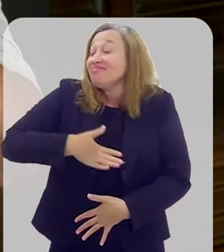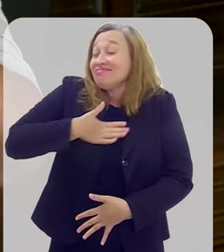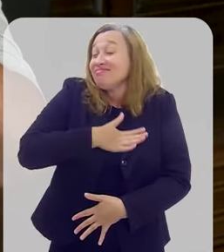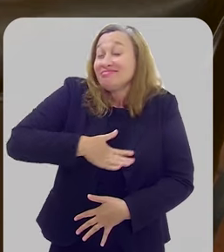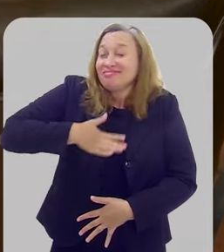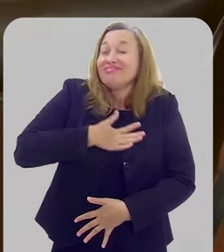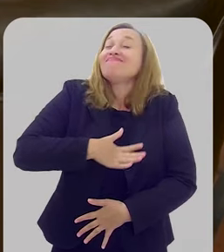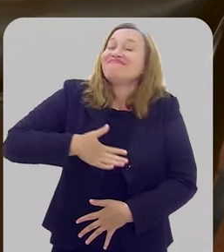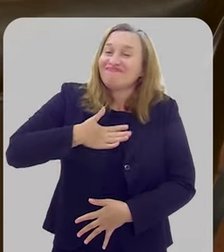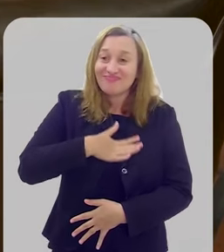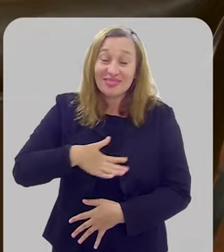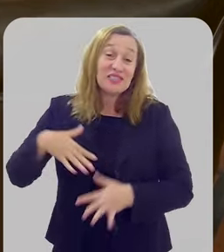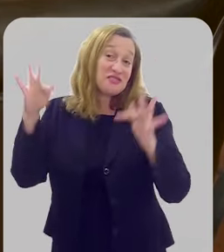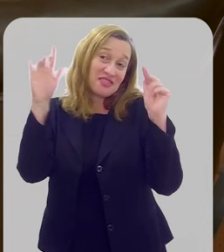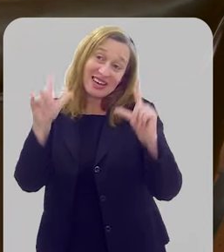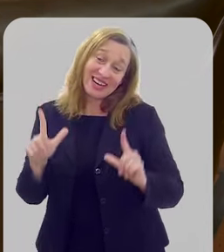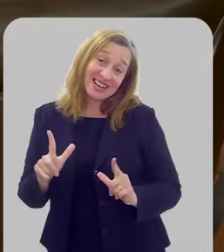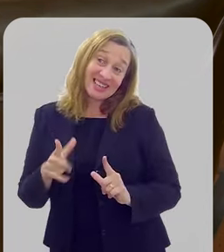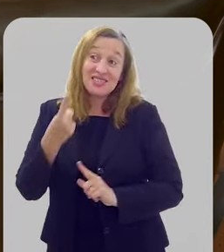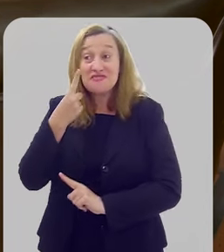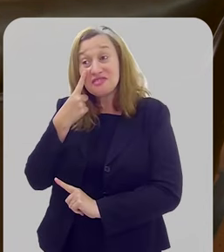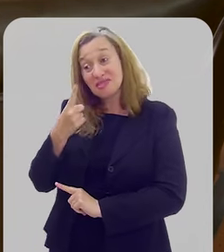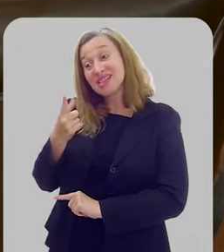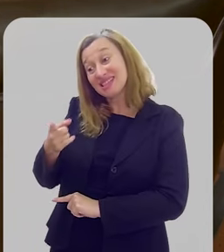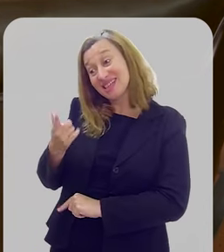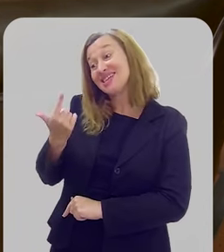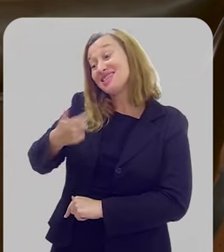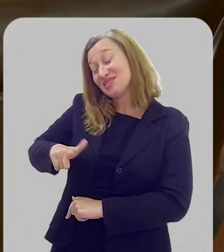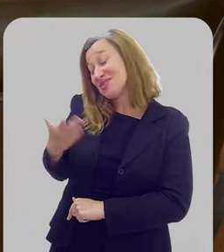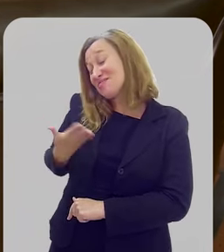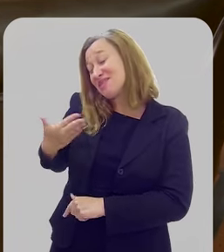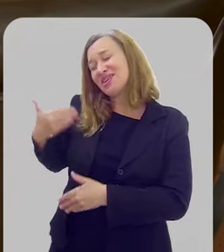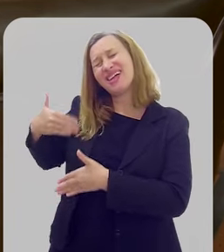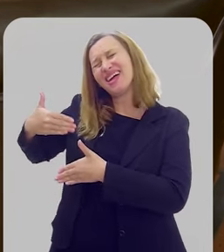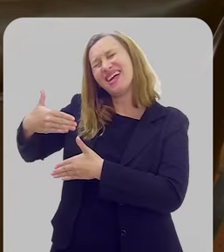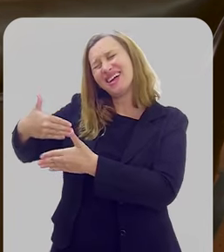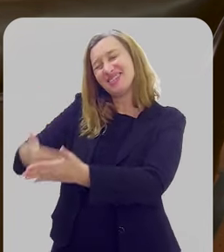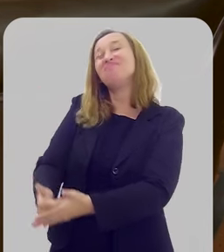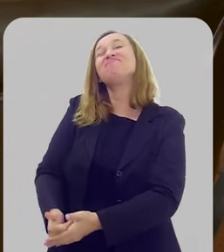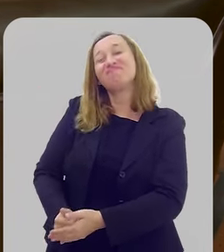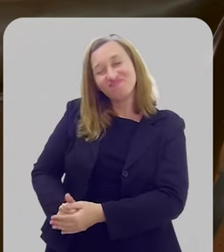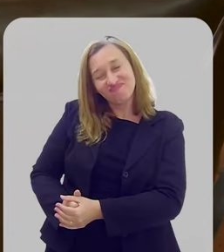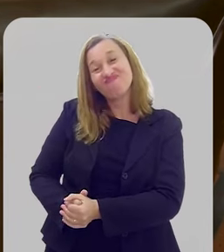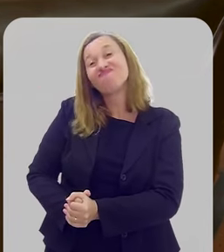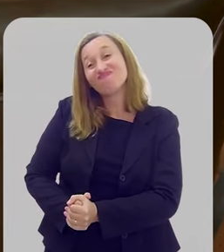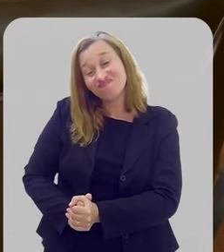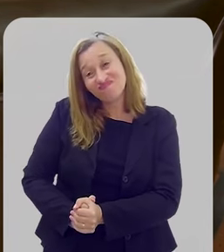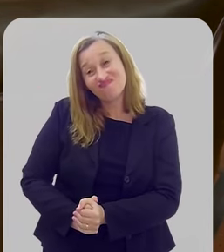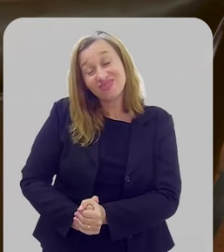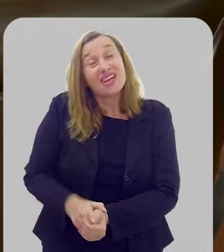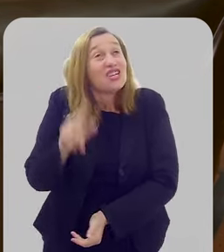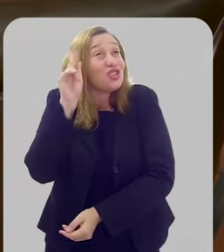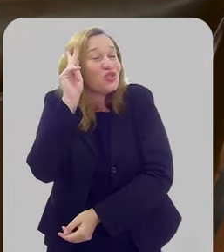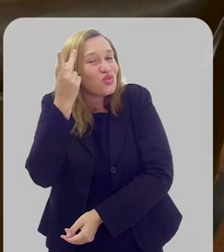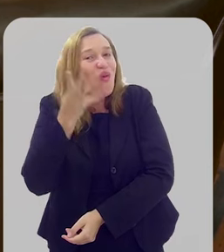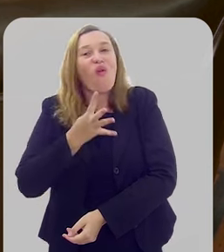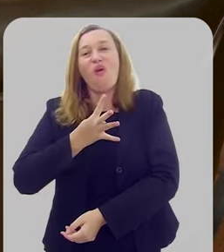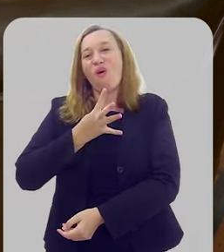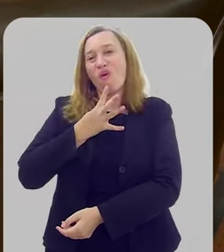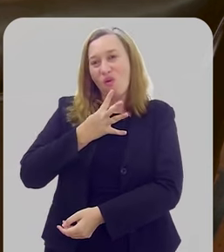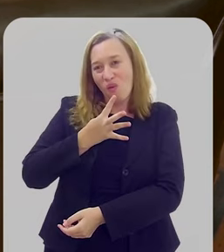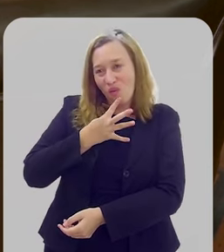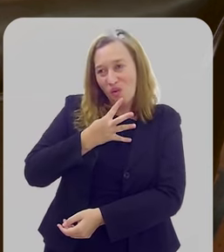prazer enorme muito muito feliz de te rever né um amigo de longa longa data conhece a minha